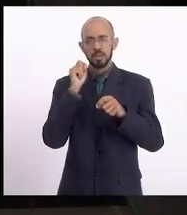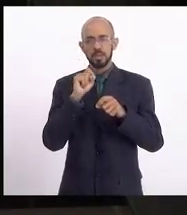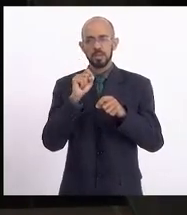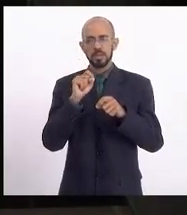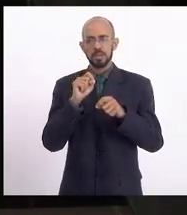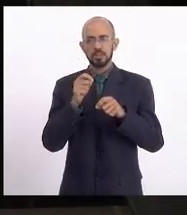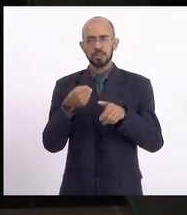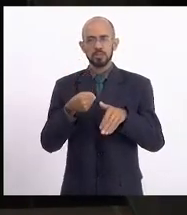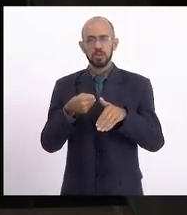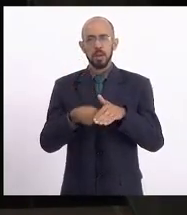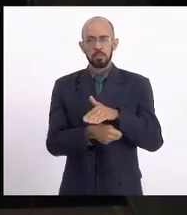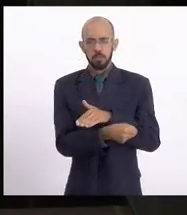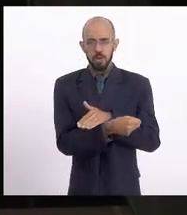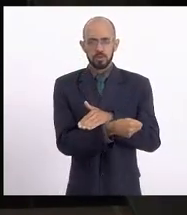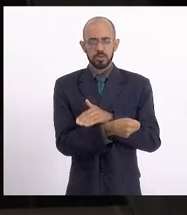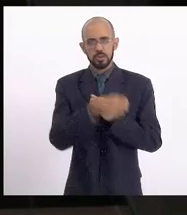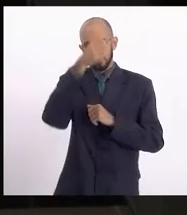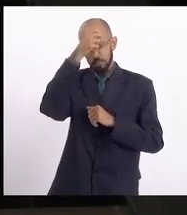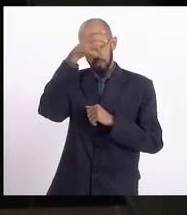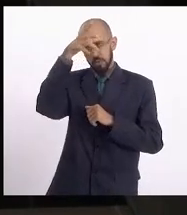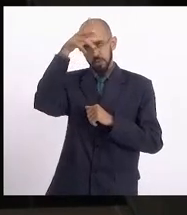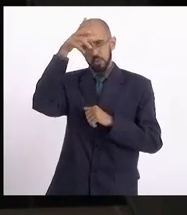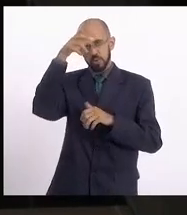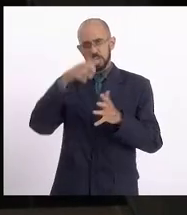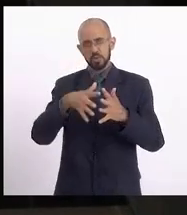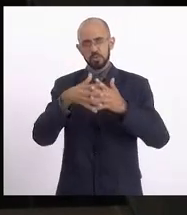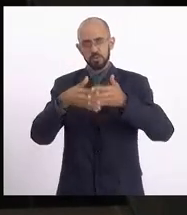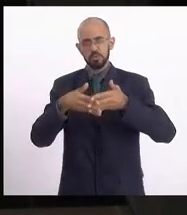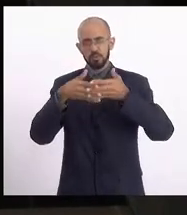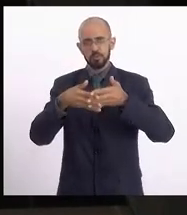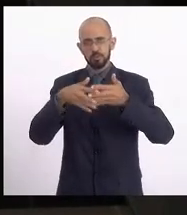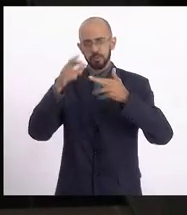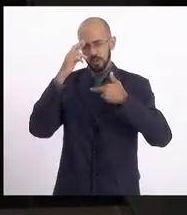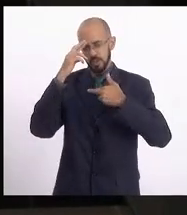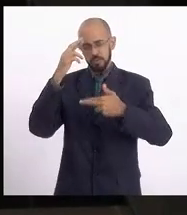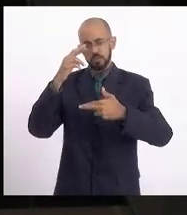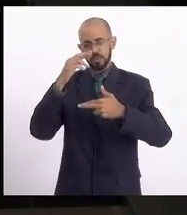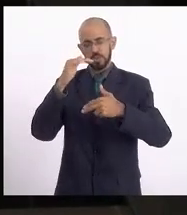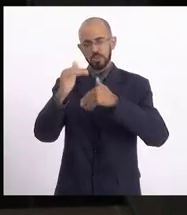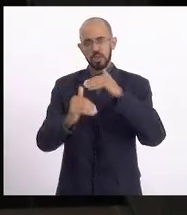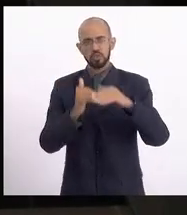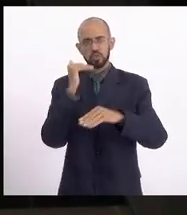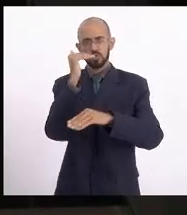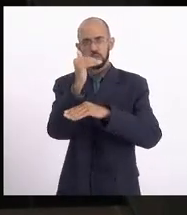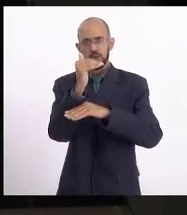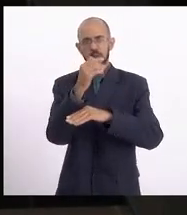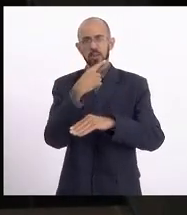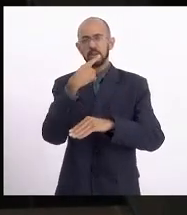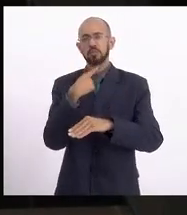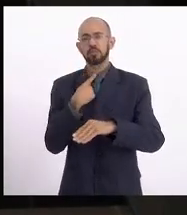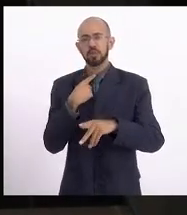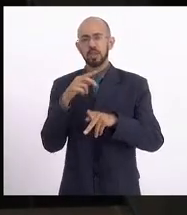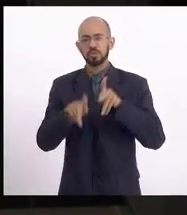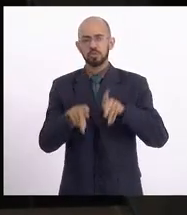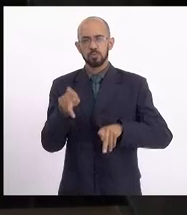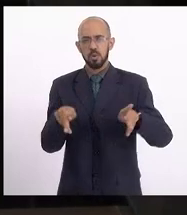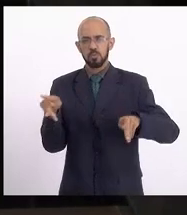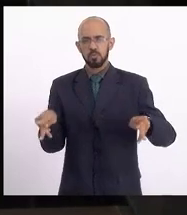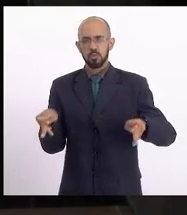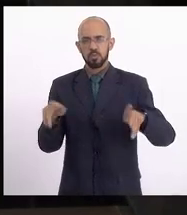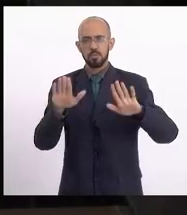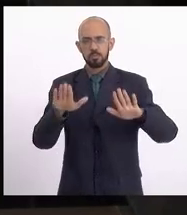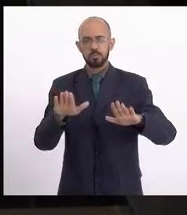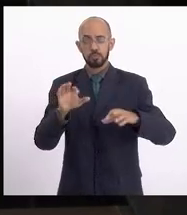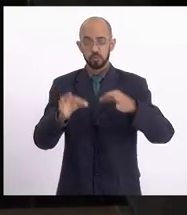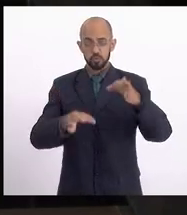prefeito de Petrópolis em respeito à soberania popular. E o julgamento